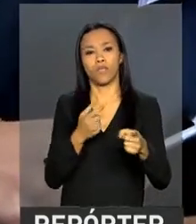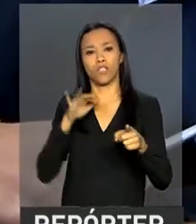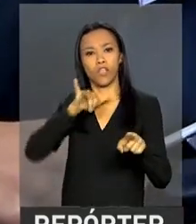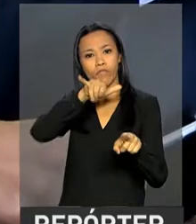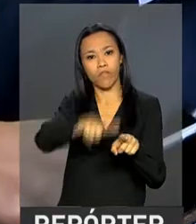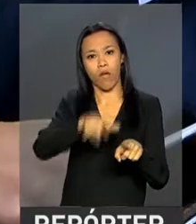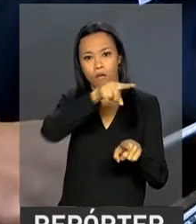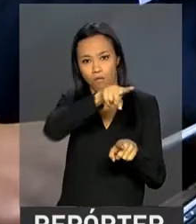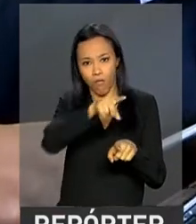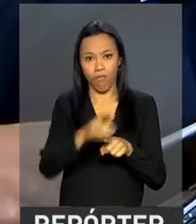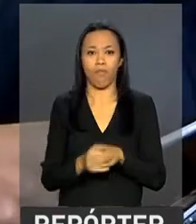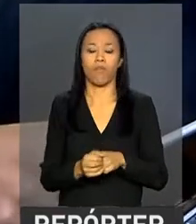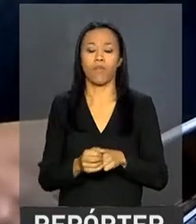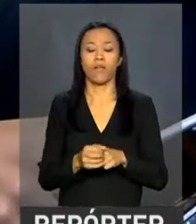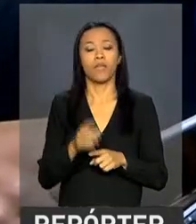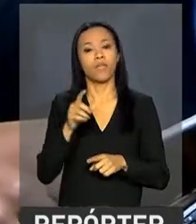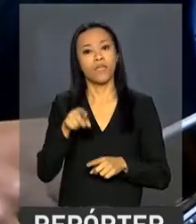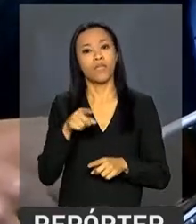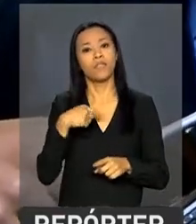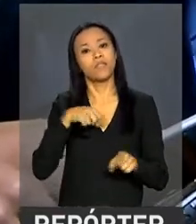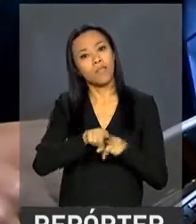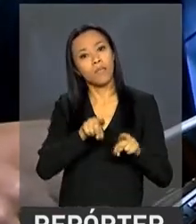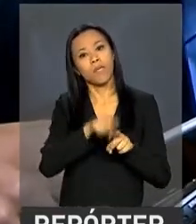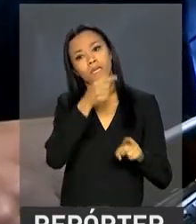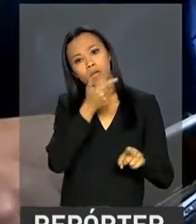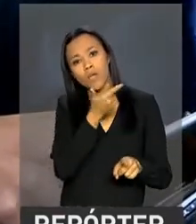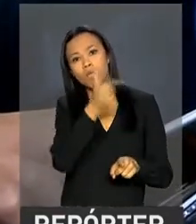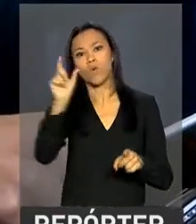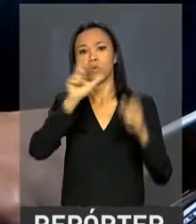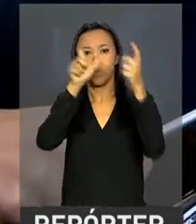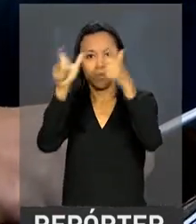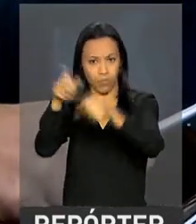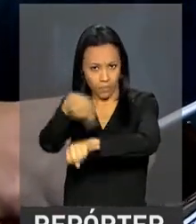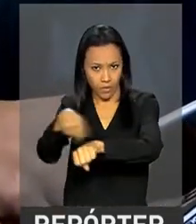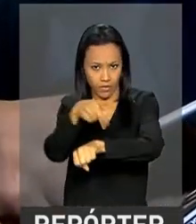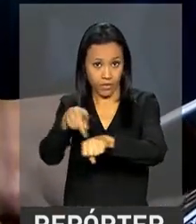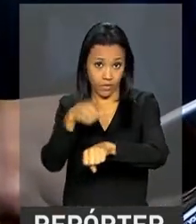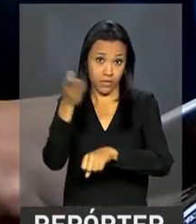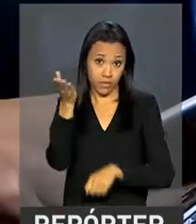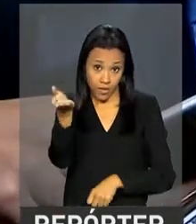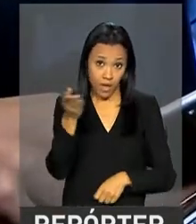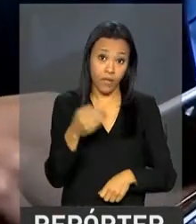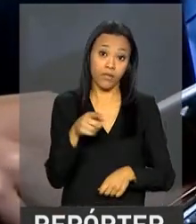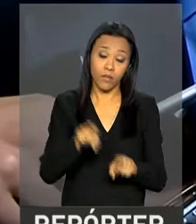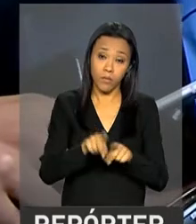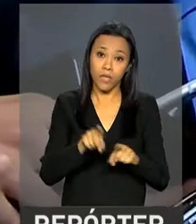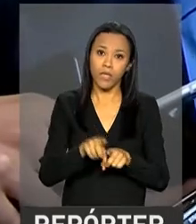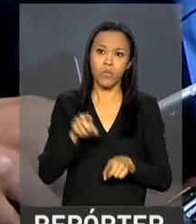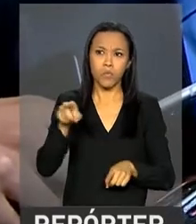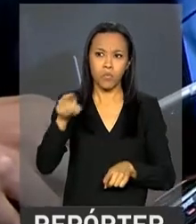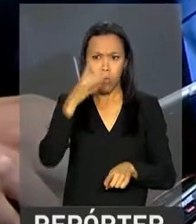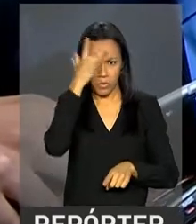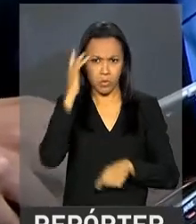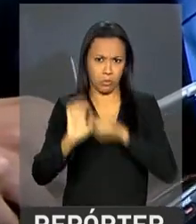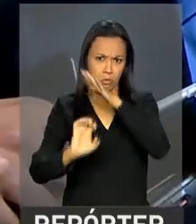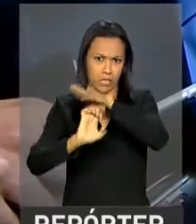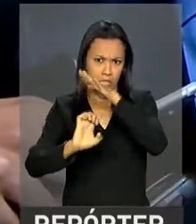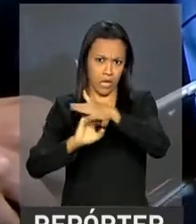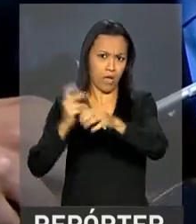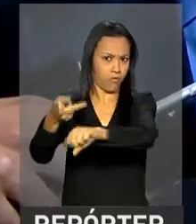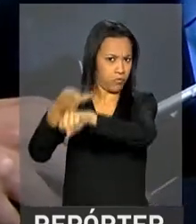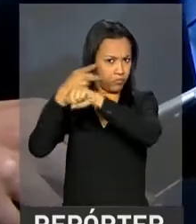E agora, interessante, parando em Astana, no Cazaquistão, um grande empresário de lá foi me visitar